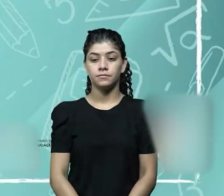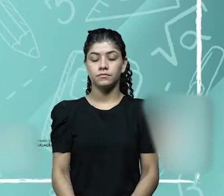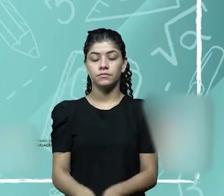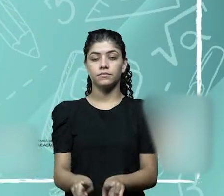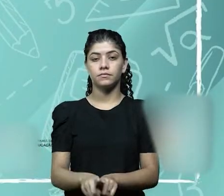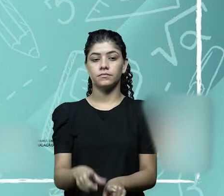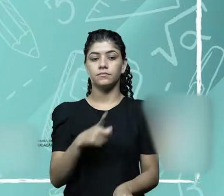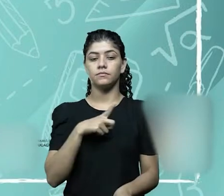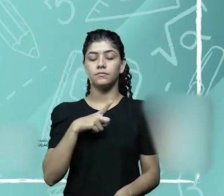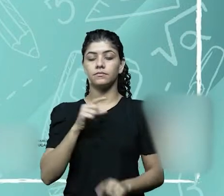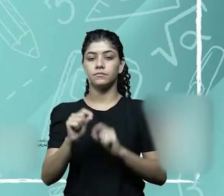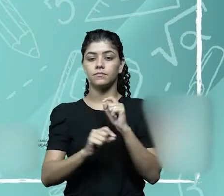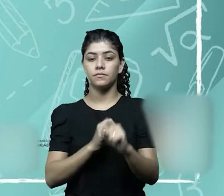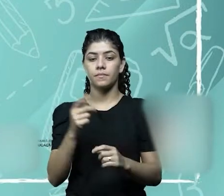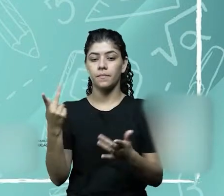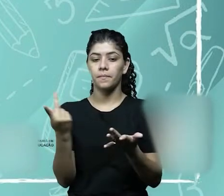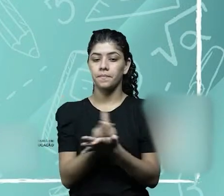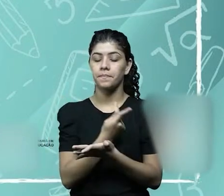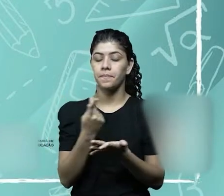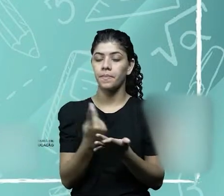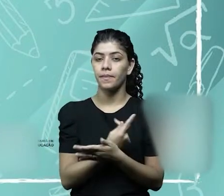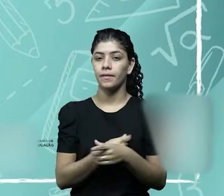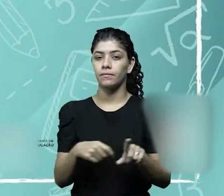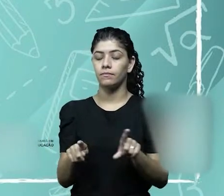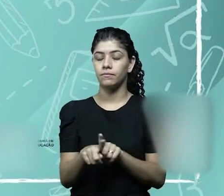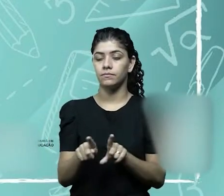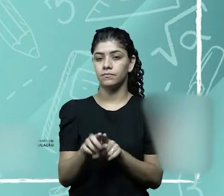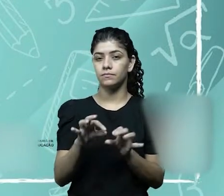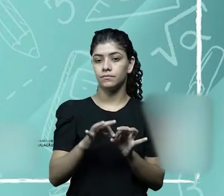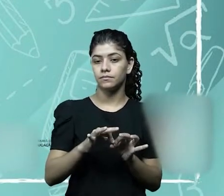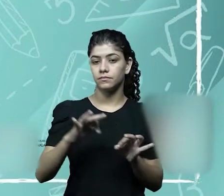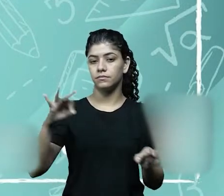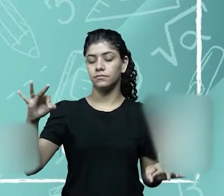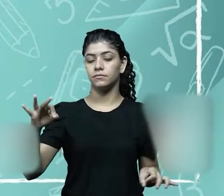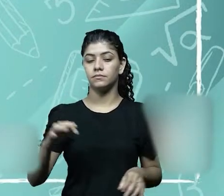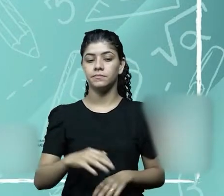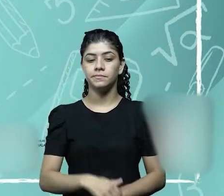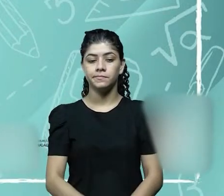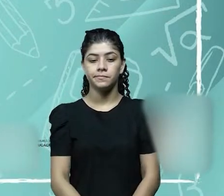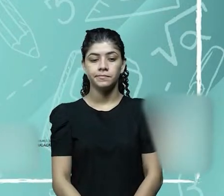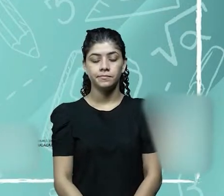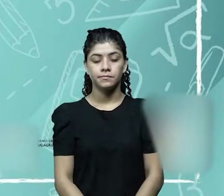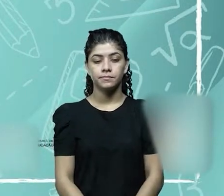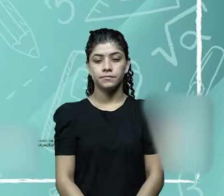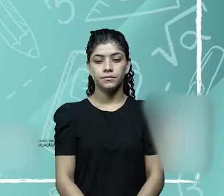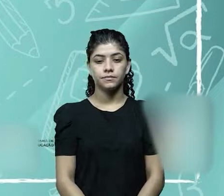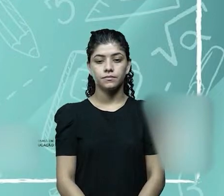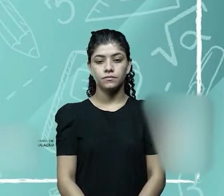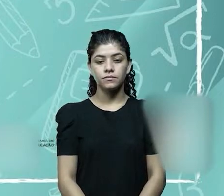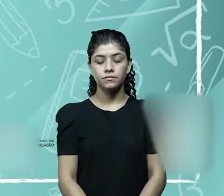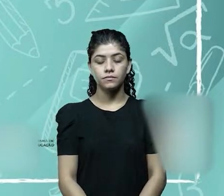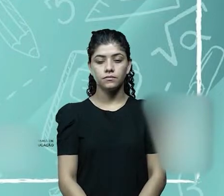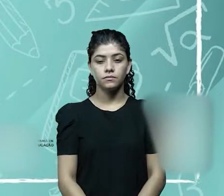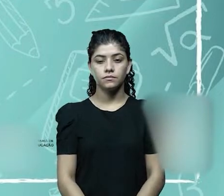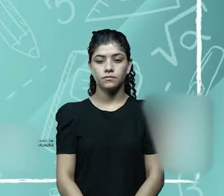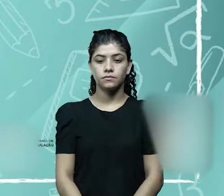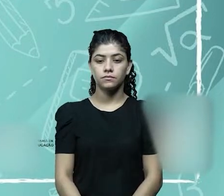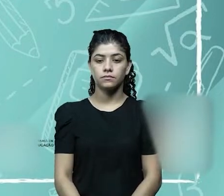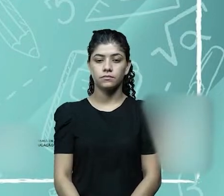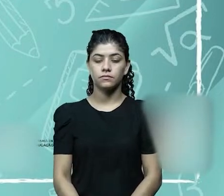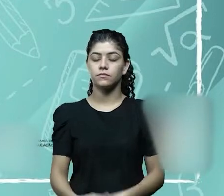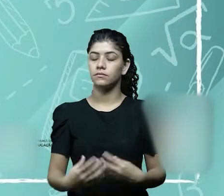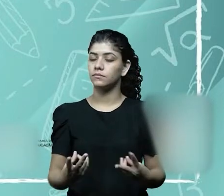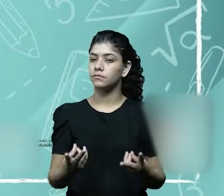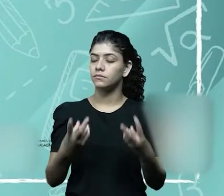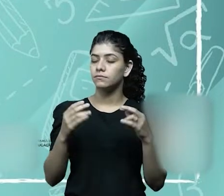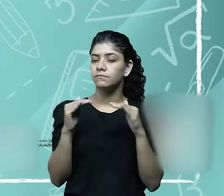Aqui também nós temos os erros na hora de medir, a forma errada na hora de se usar o paquímetro de profundidade, sem inclinação, tem